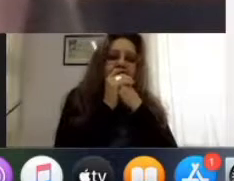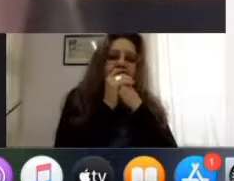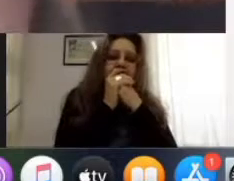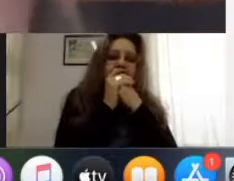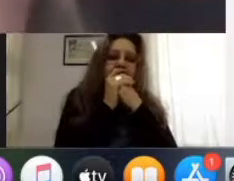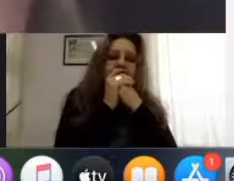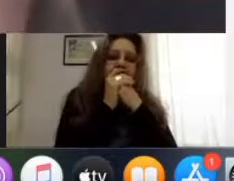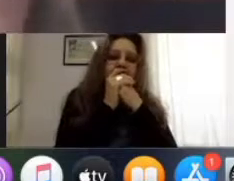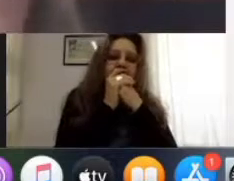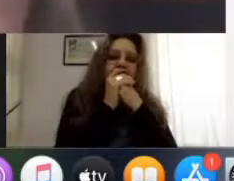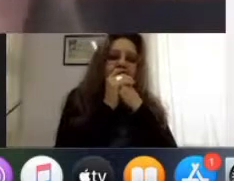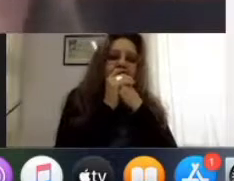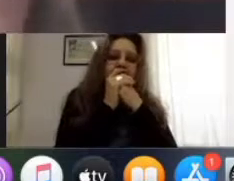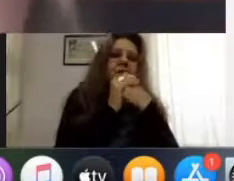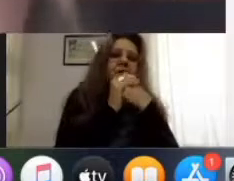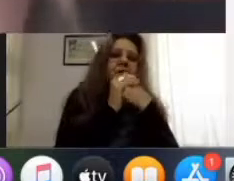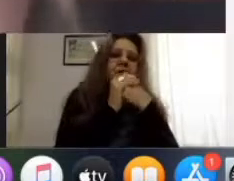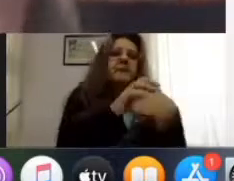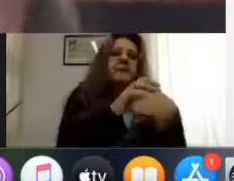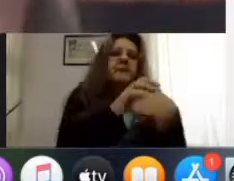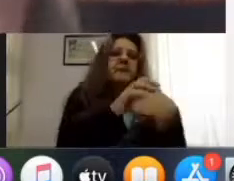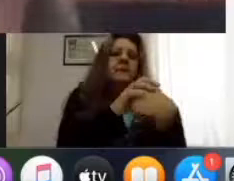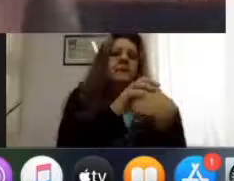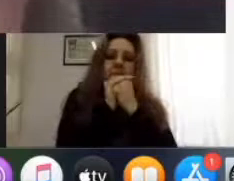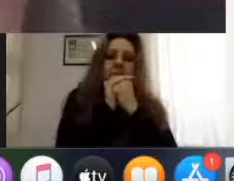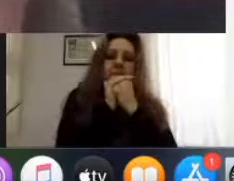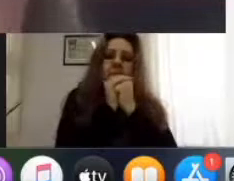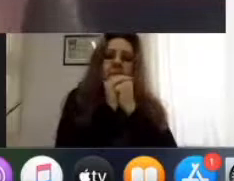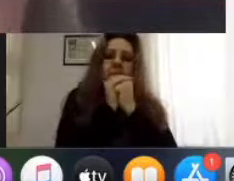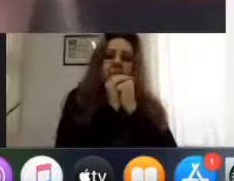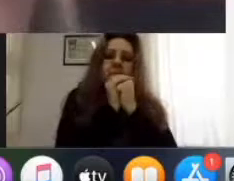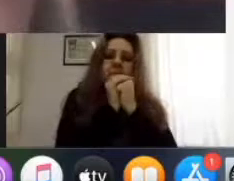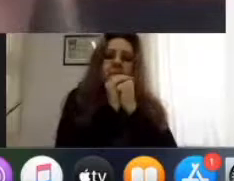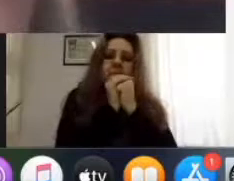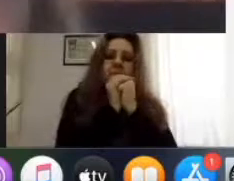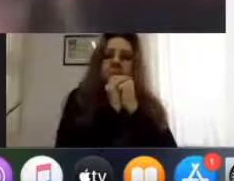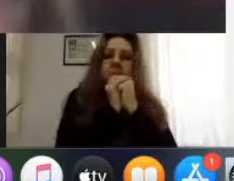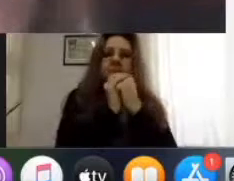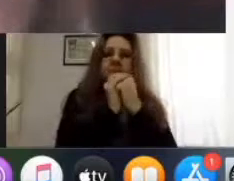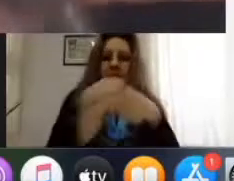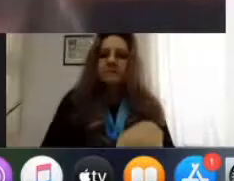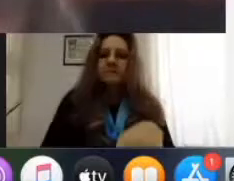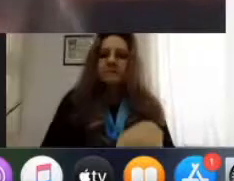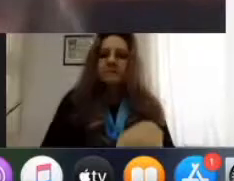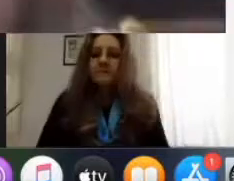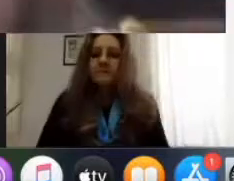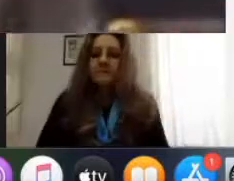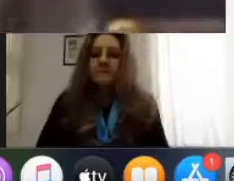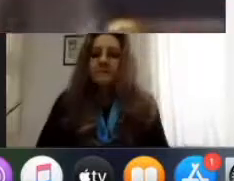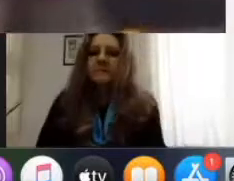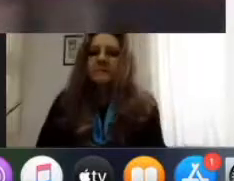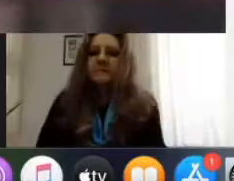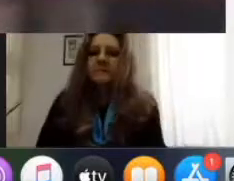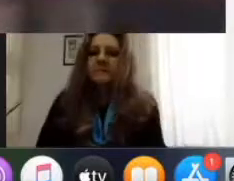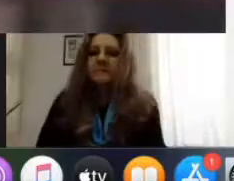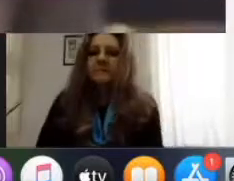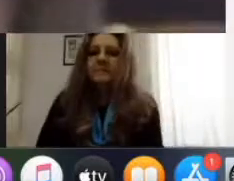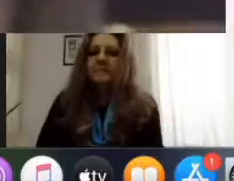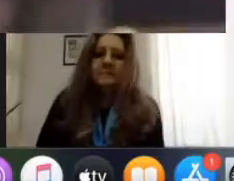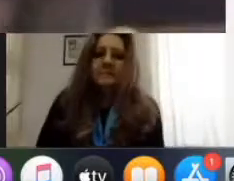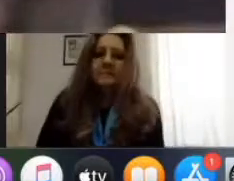combater com água e sabão, mas está causando toda essa revolução em todas as áreas, né, em todas as áreas do conhecimento,